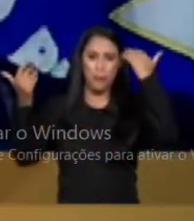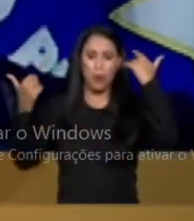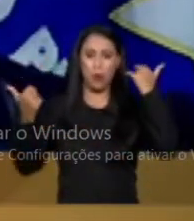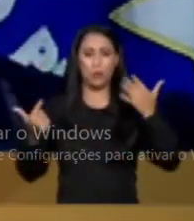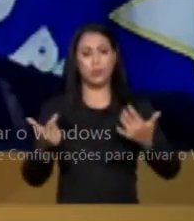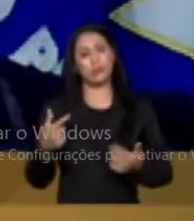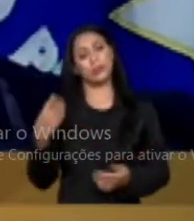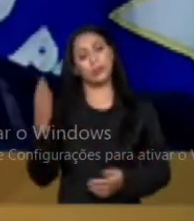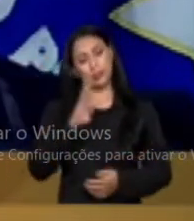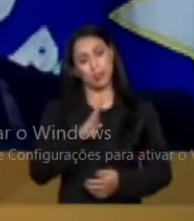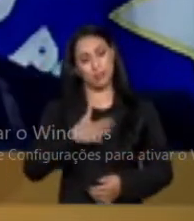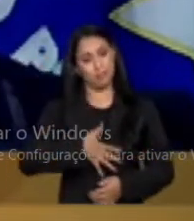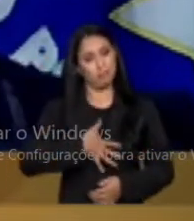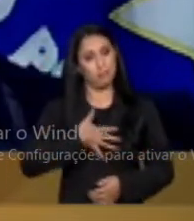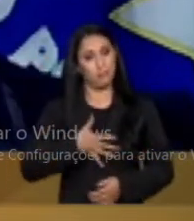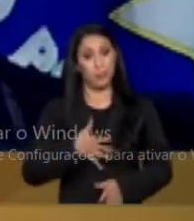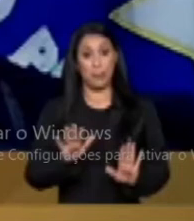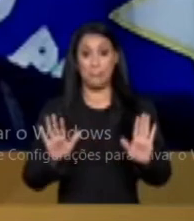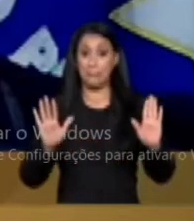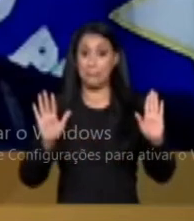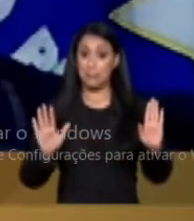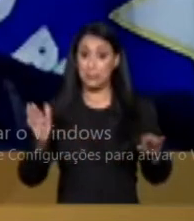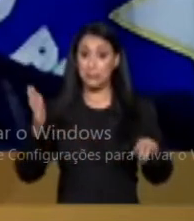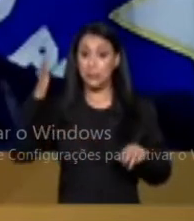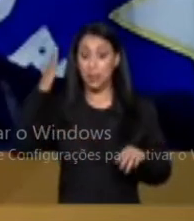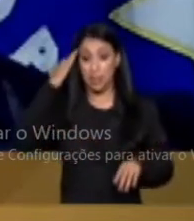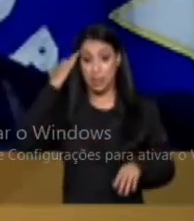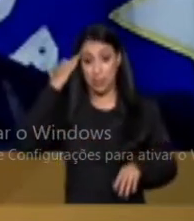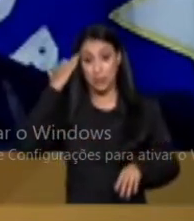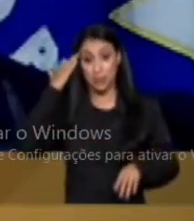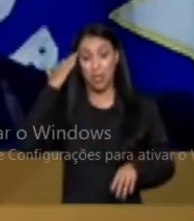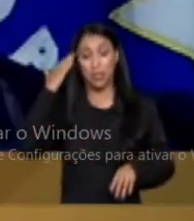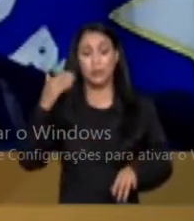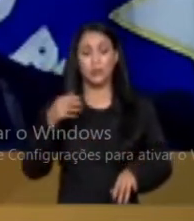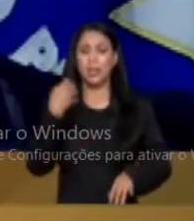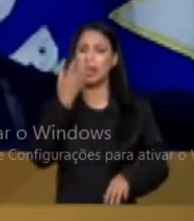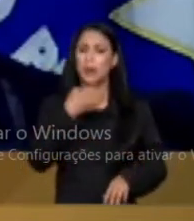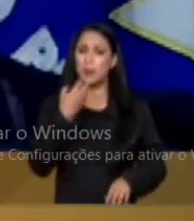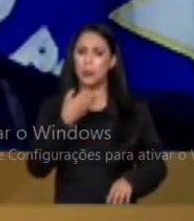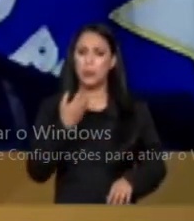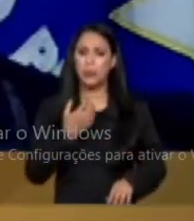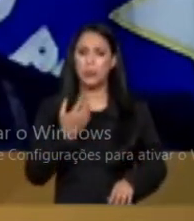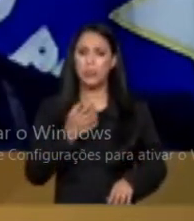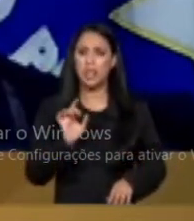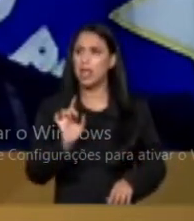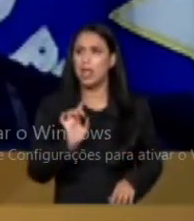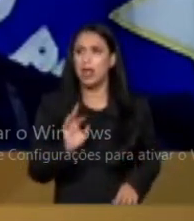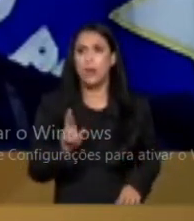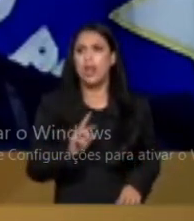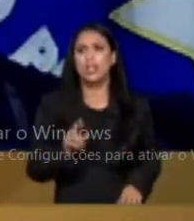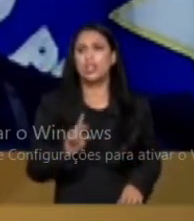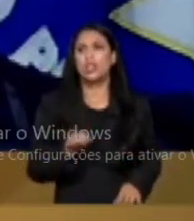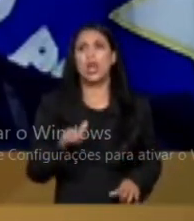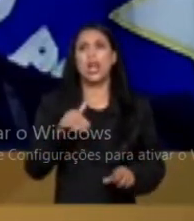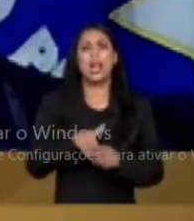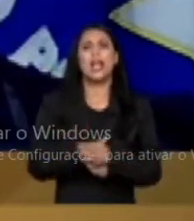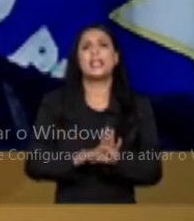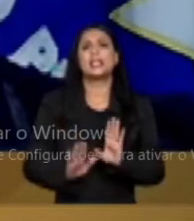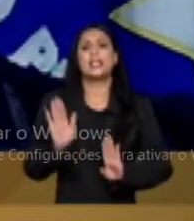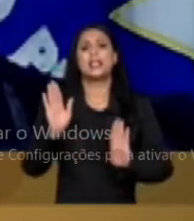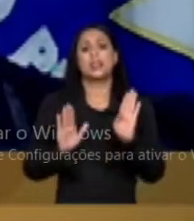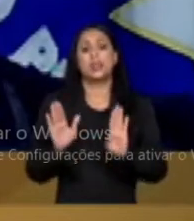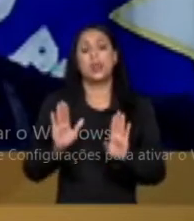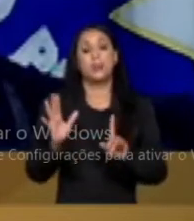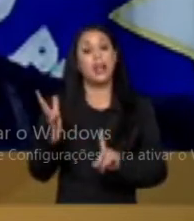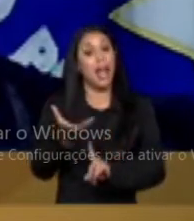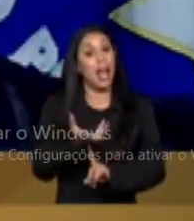Brasil. Mas nós sabemos que a música faz parte não só das eleições, mas faz parte também da